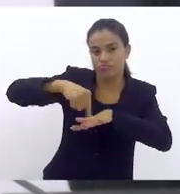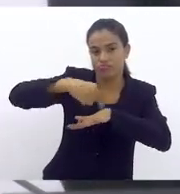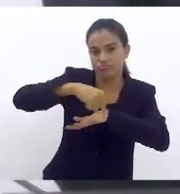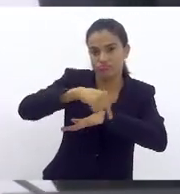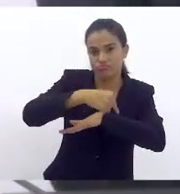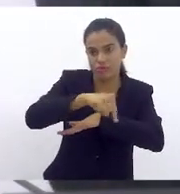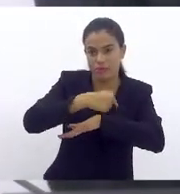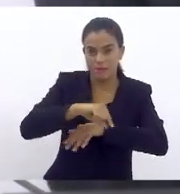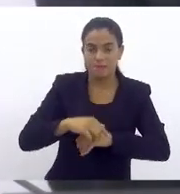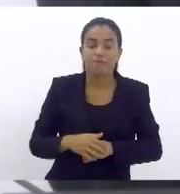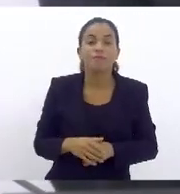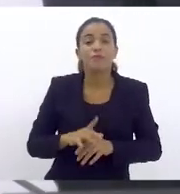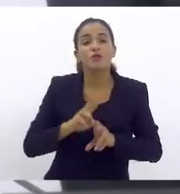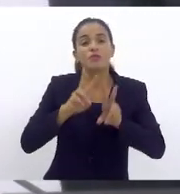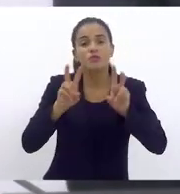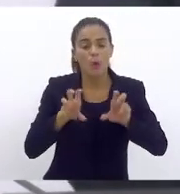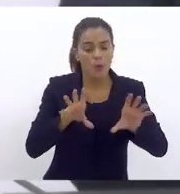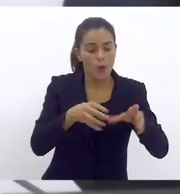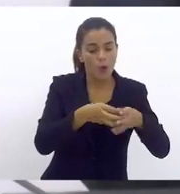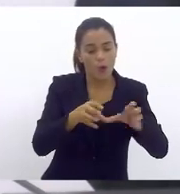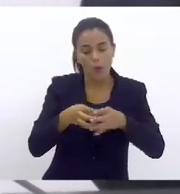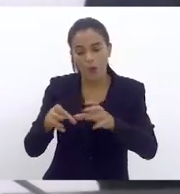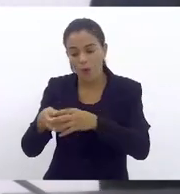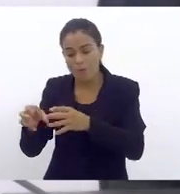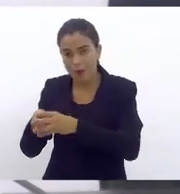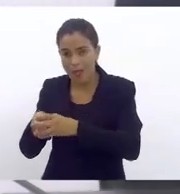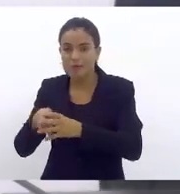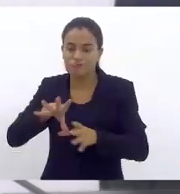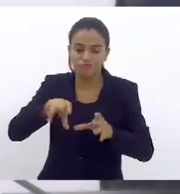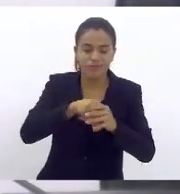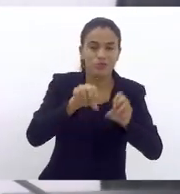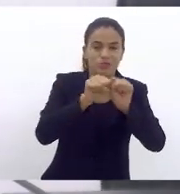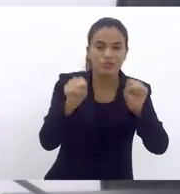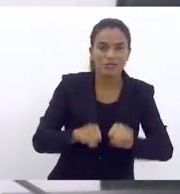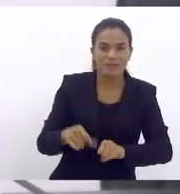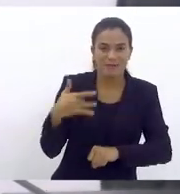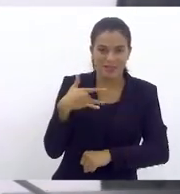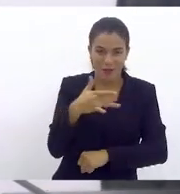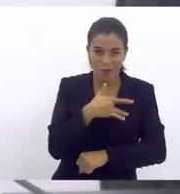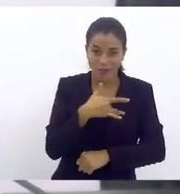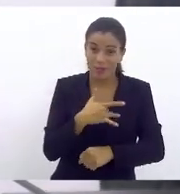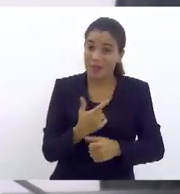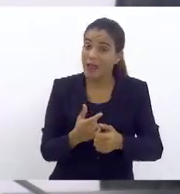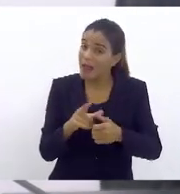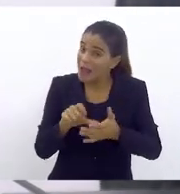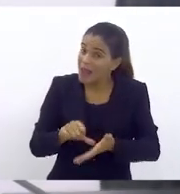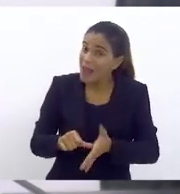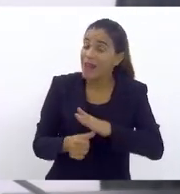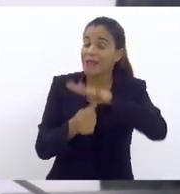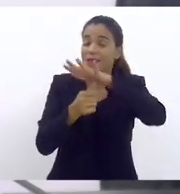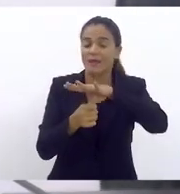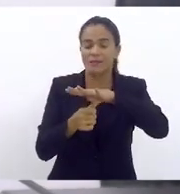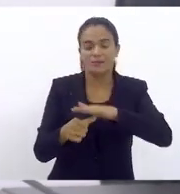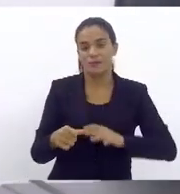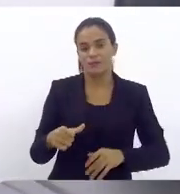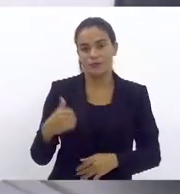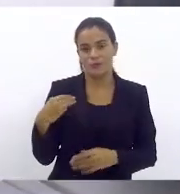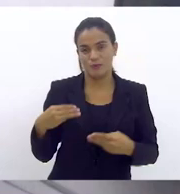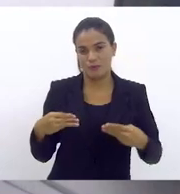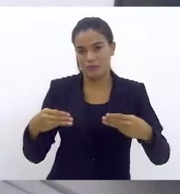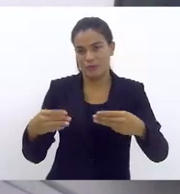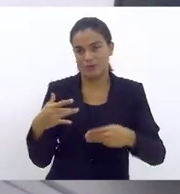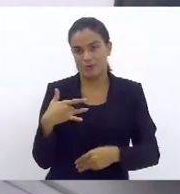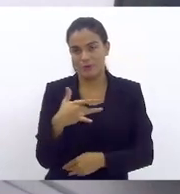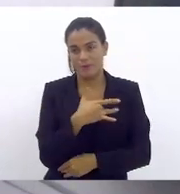do complexo econômico industrial da Saúde sobre a liderança do Ministério da Saúde né foi uma oportunidade única naquele momento